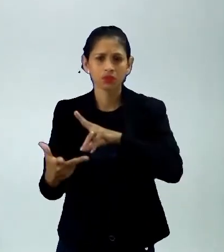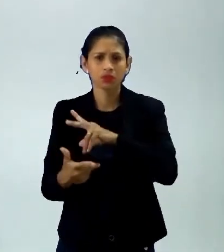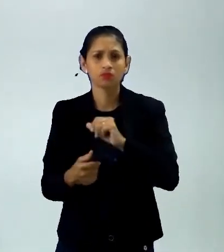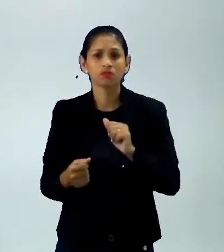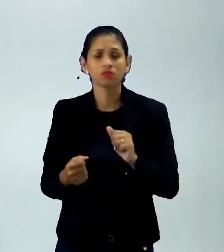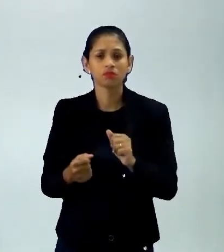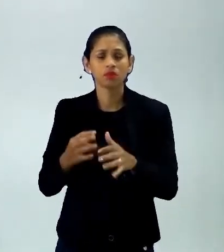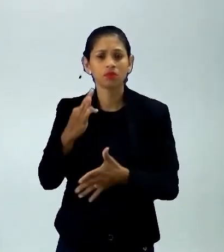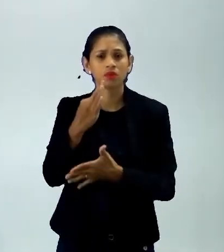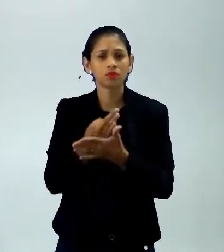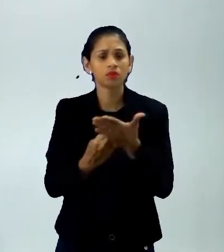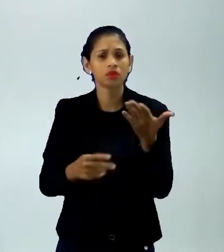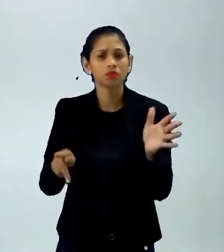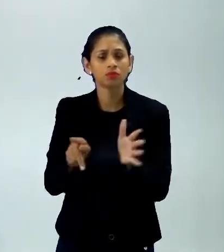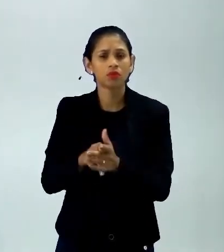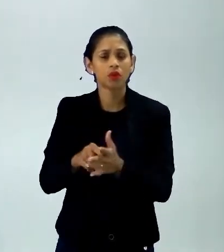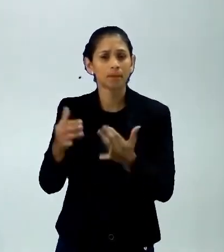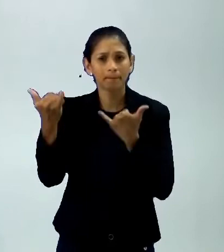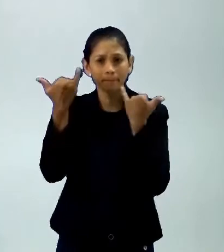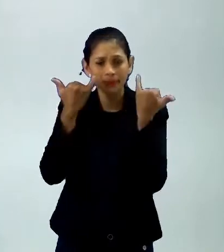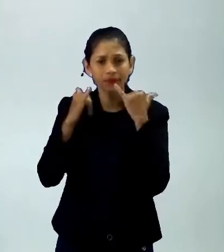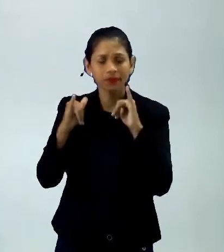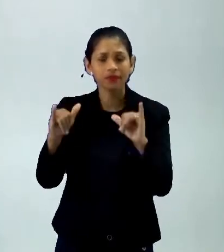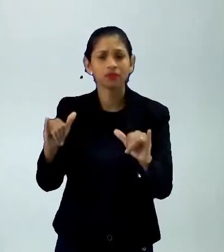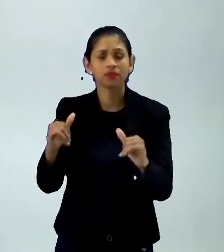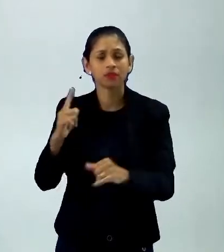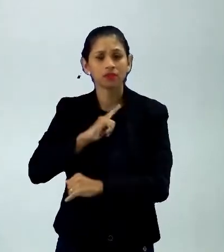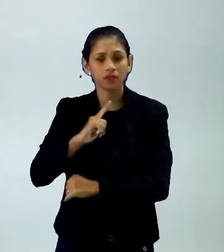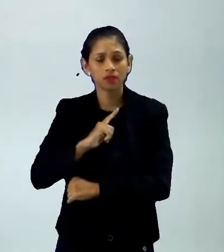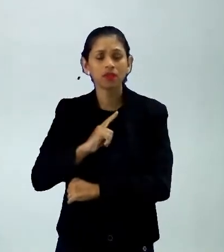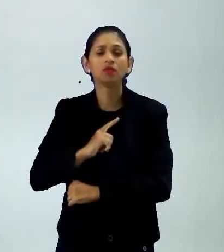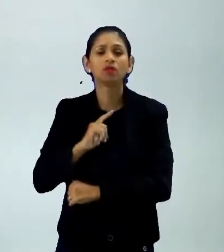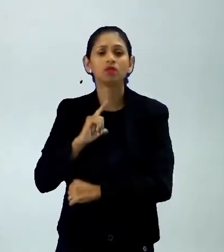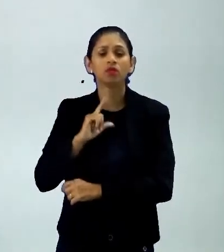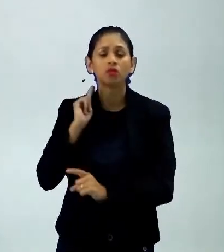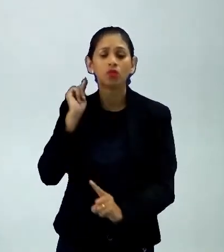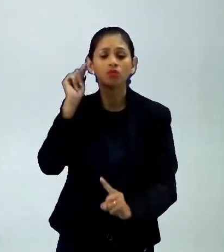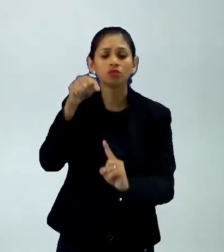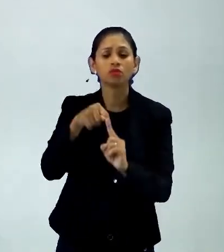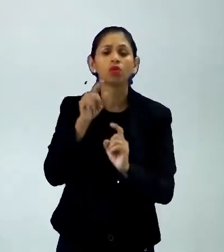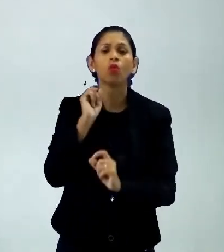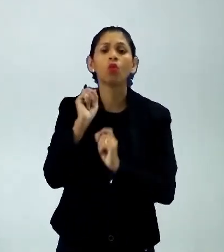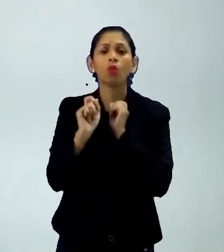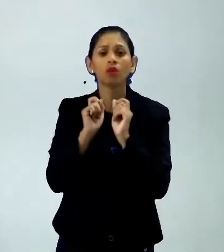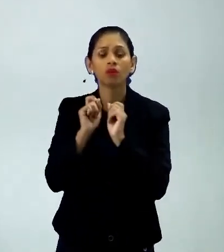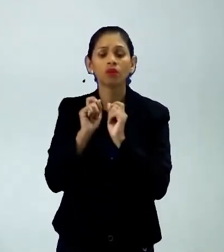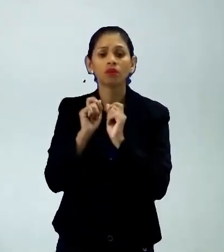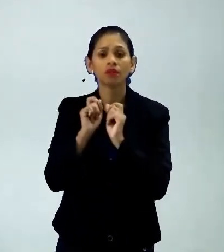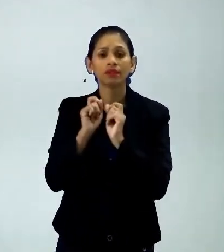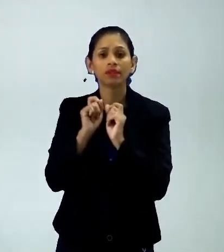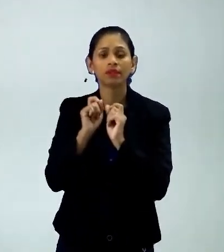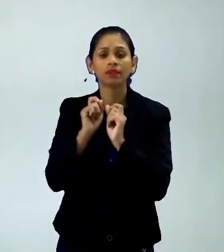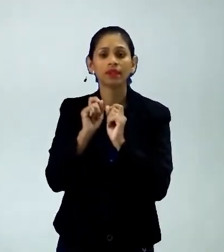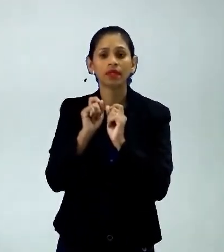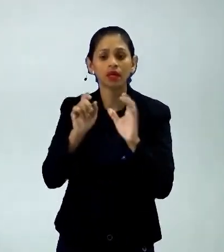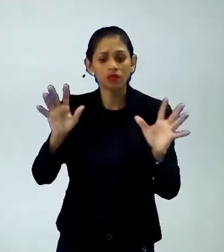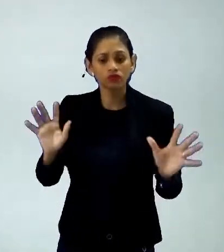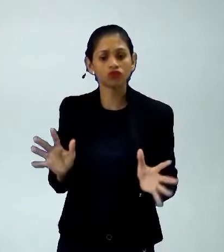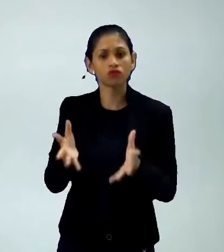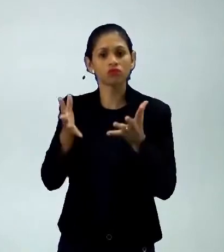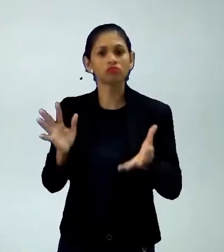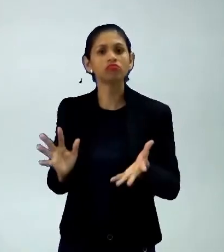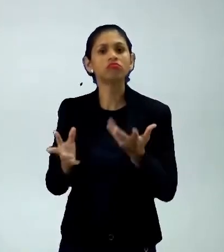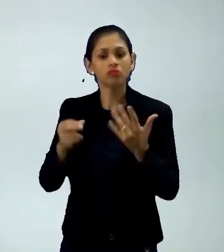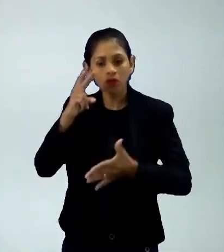texto publicitário, ele tem o objetivo de convencer o leitor a consumir um produto, a tomar